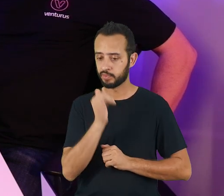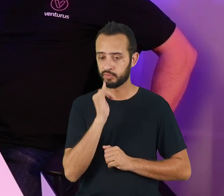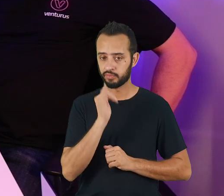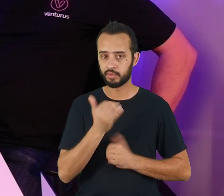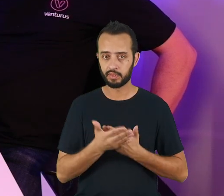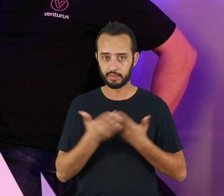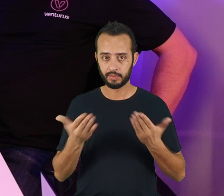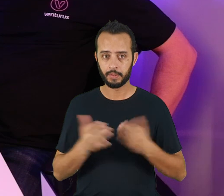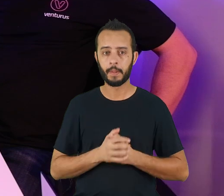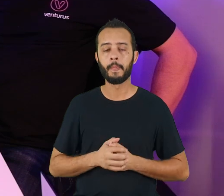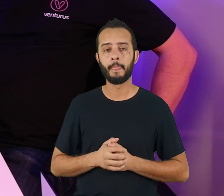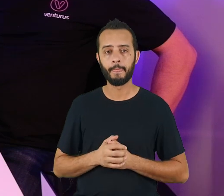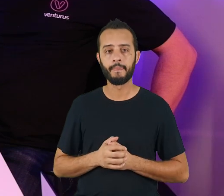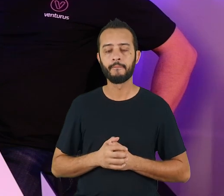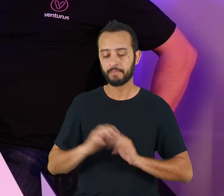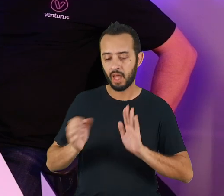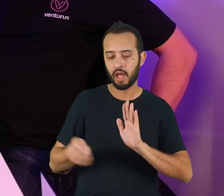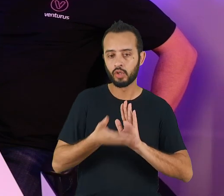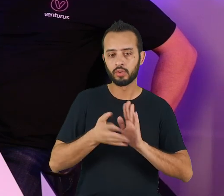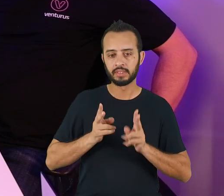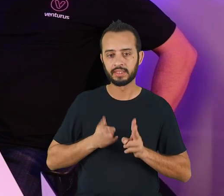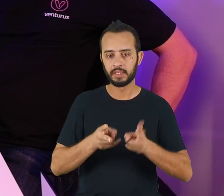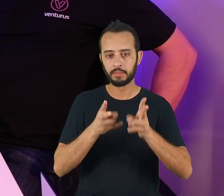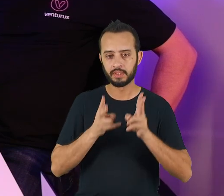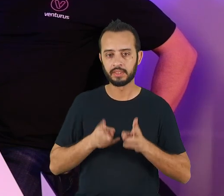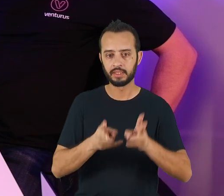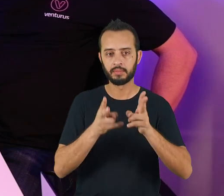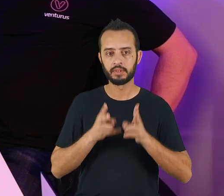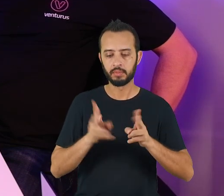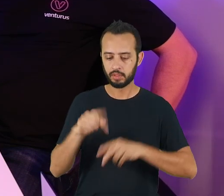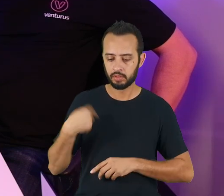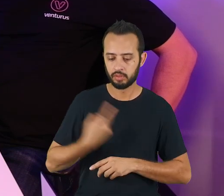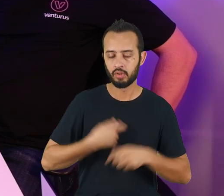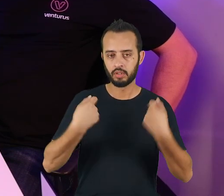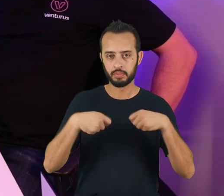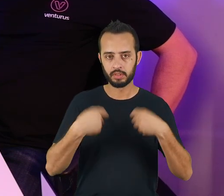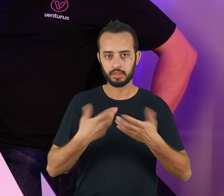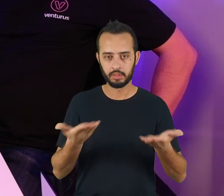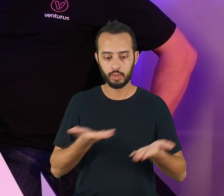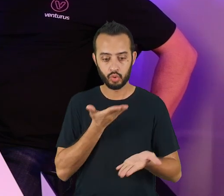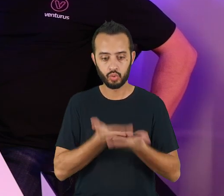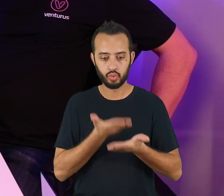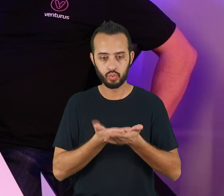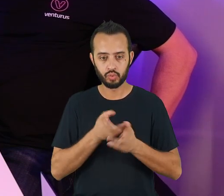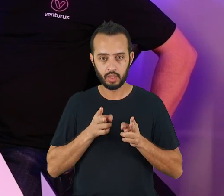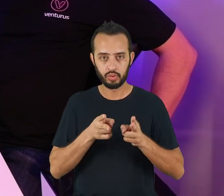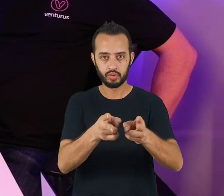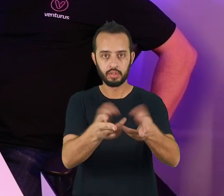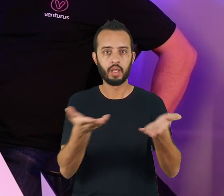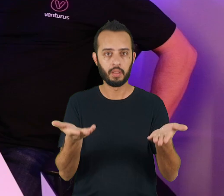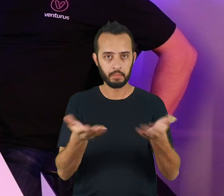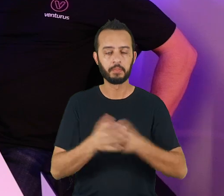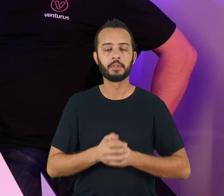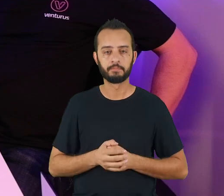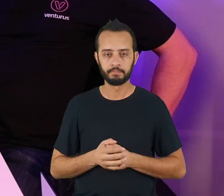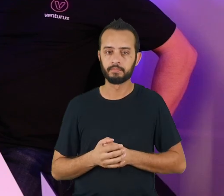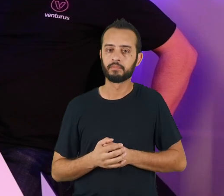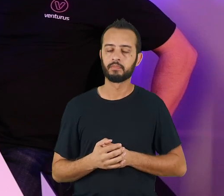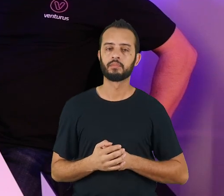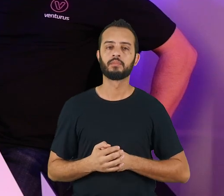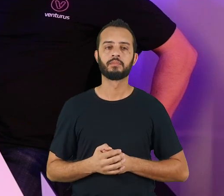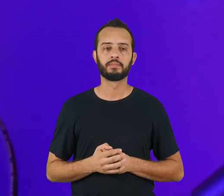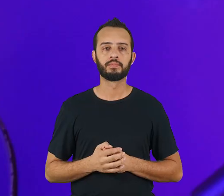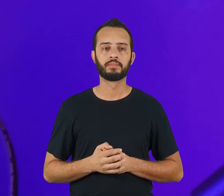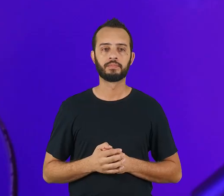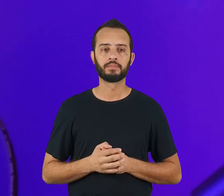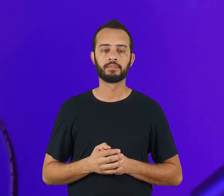disciplina eh atualização constante que a gente precisa sempre estudando né sempre sempre estudando